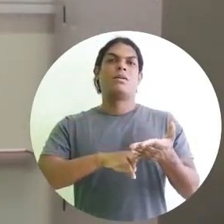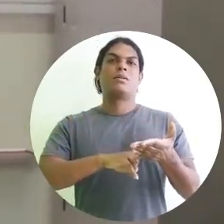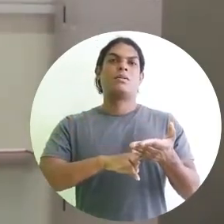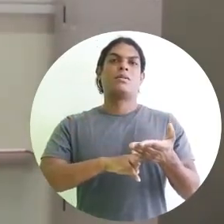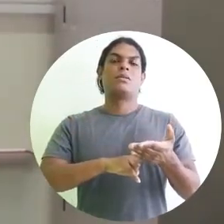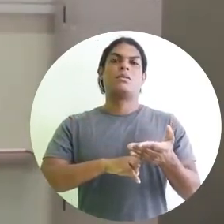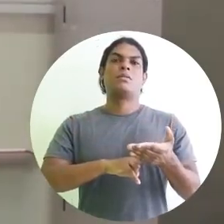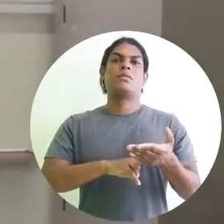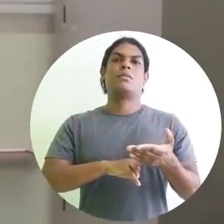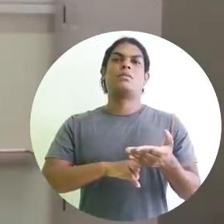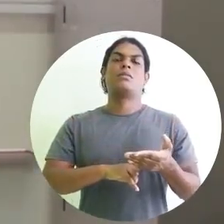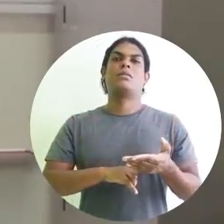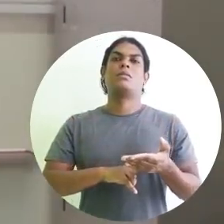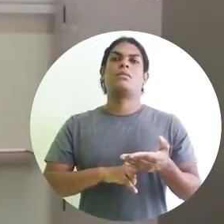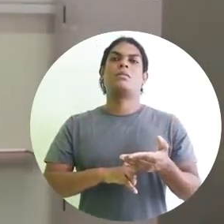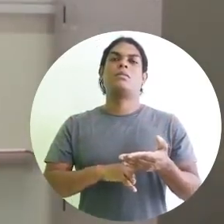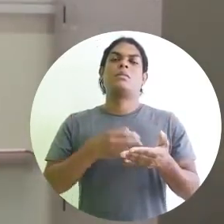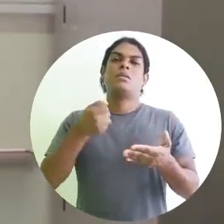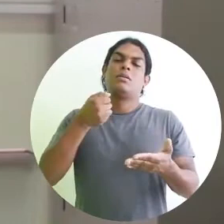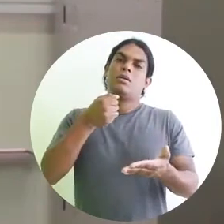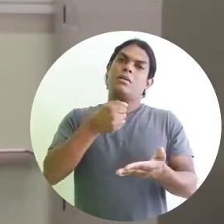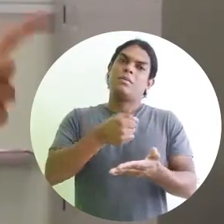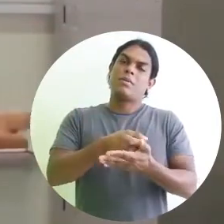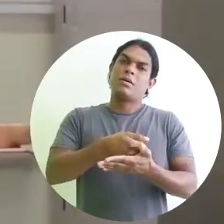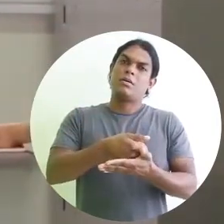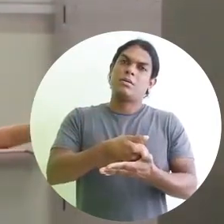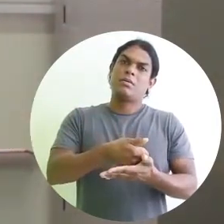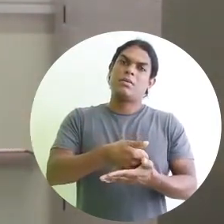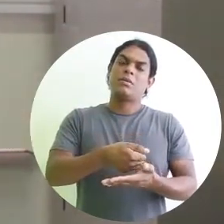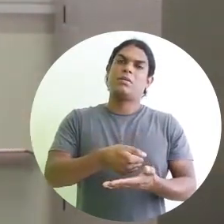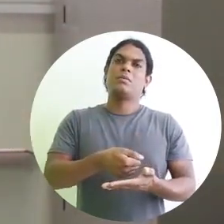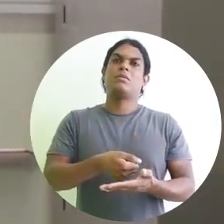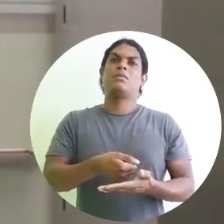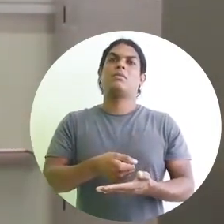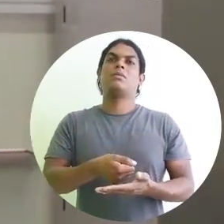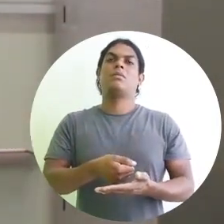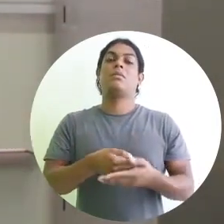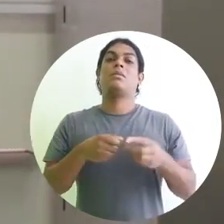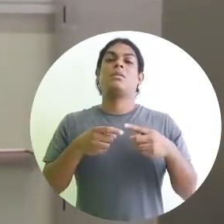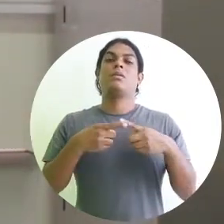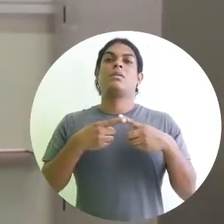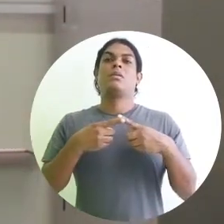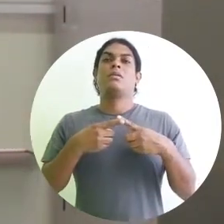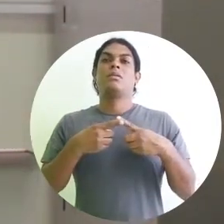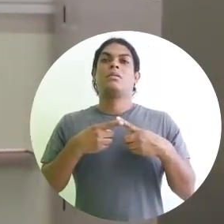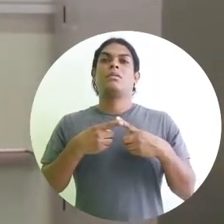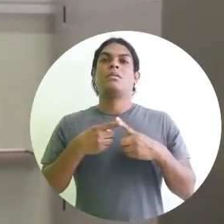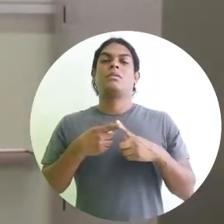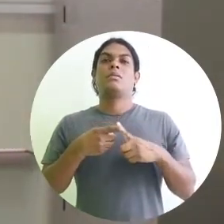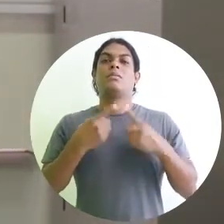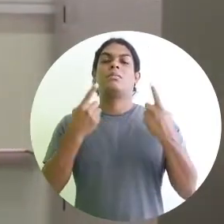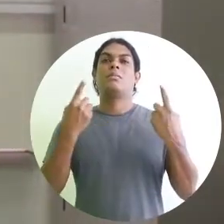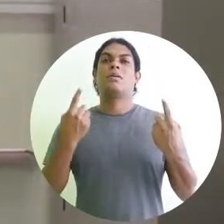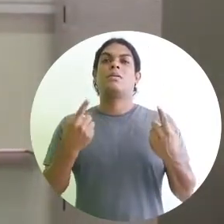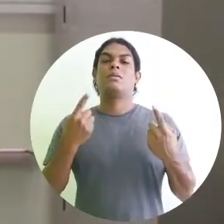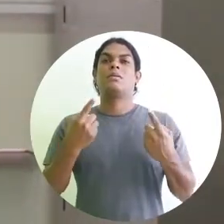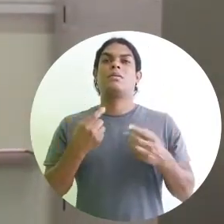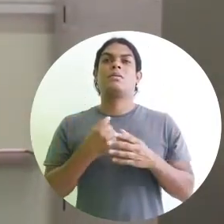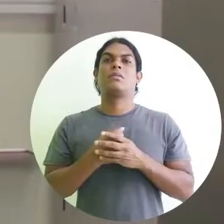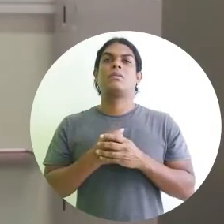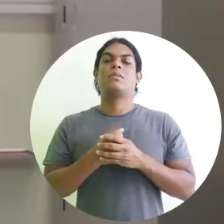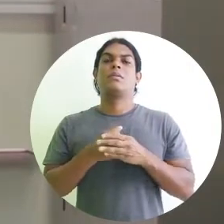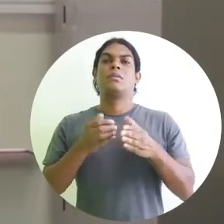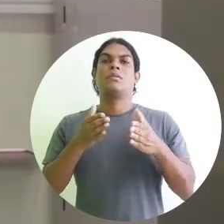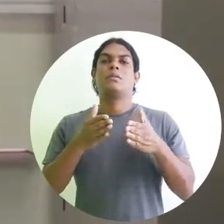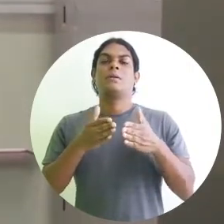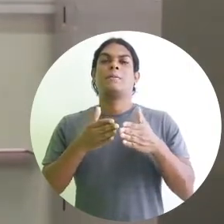lá uma previsão de pagamento no banco dele para o exportador, mas diante de condições exigidas